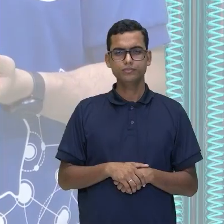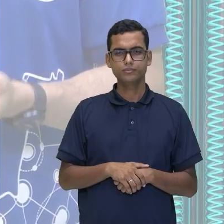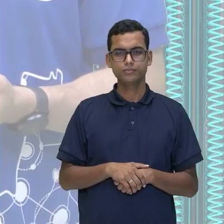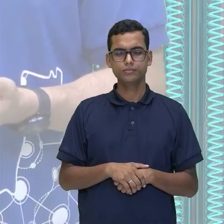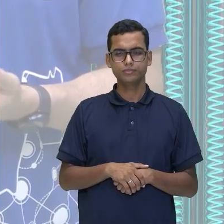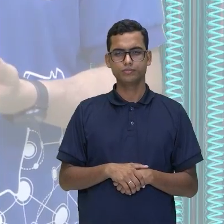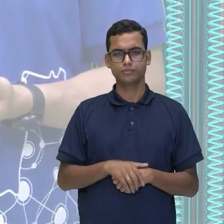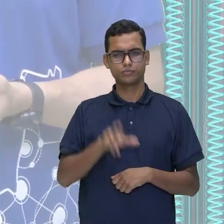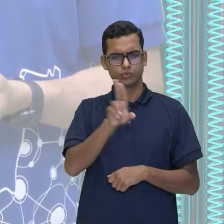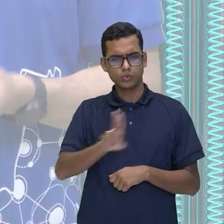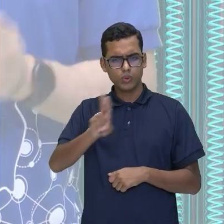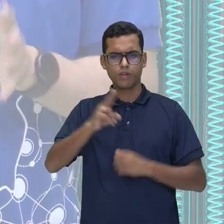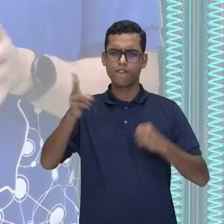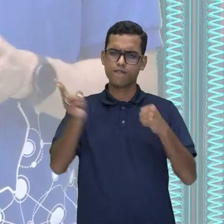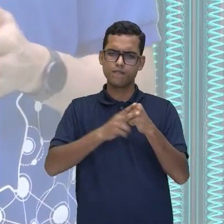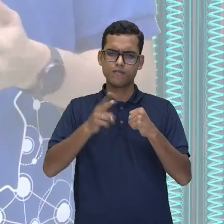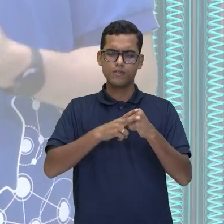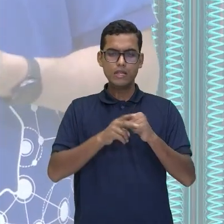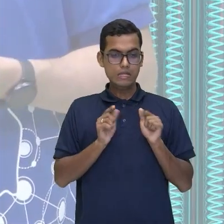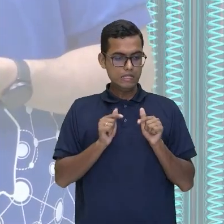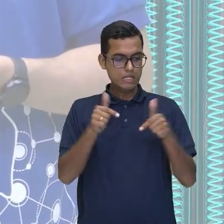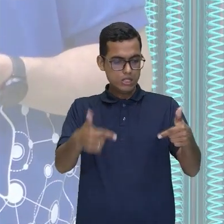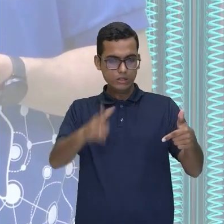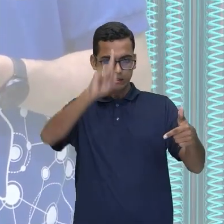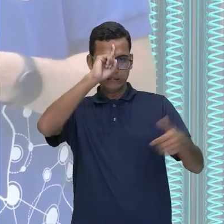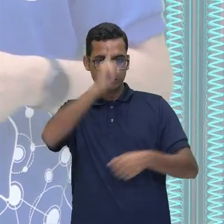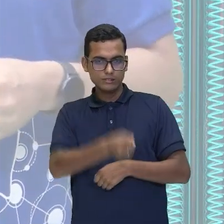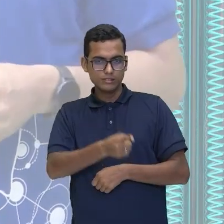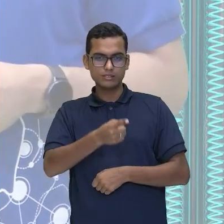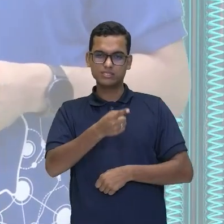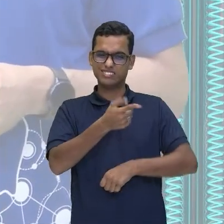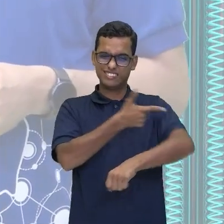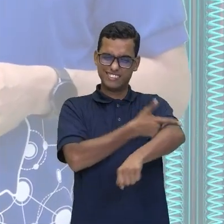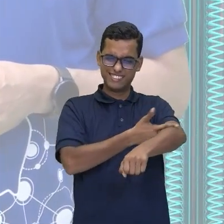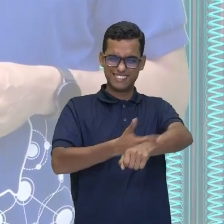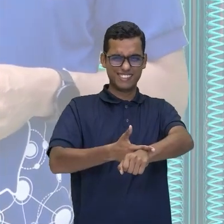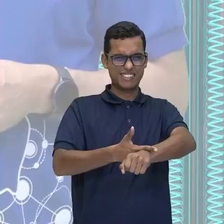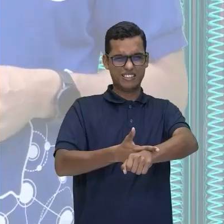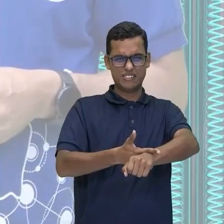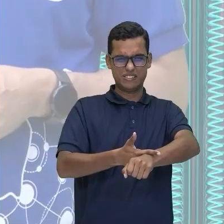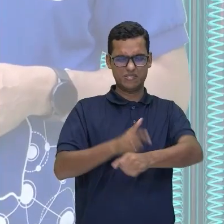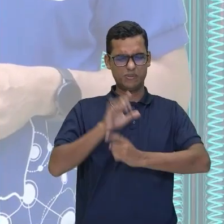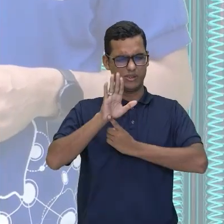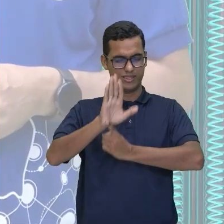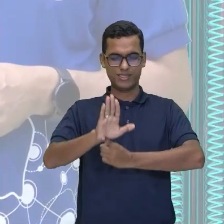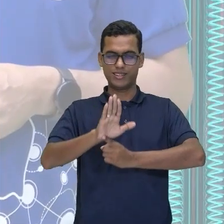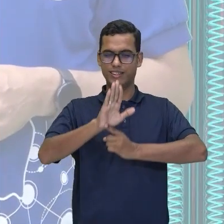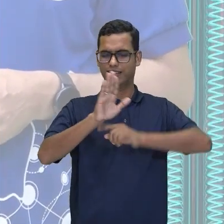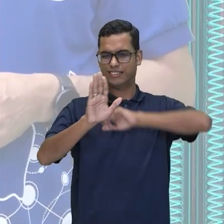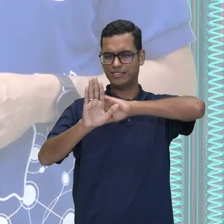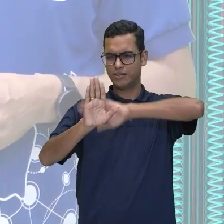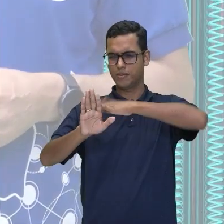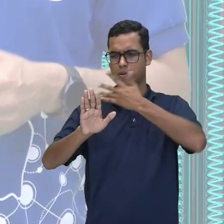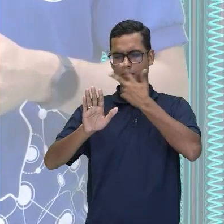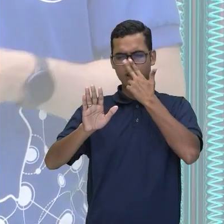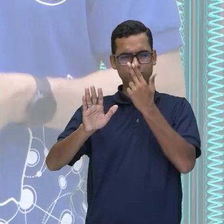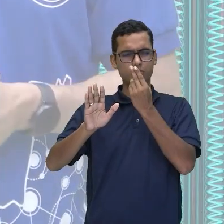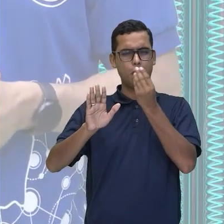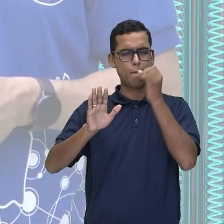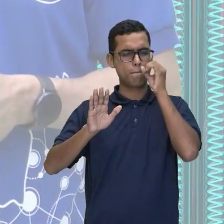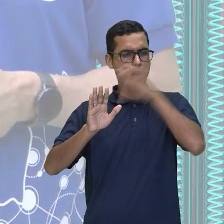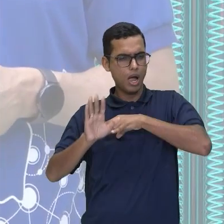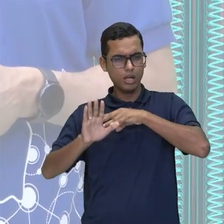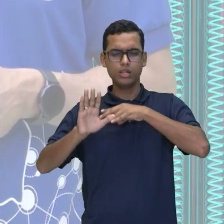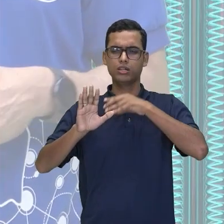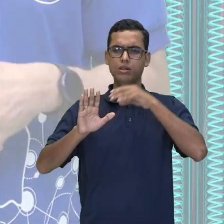verbo no imperativo para dar ordem, nunca parece algo educado. Come here, vem aqui. é rude. Como que eu poderia falar